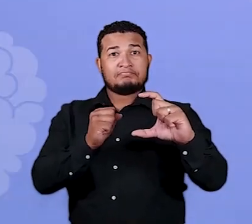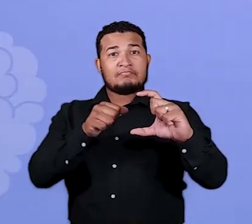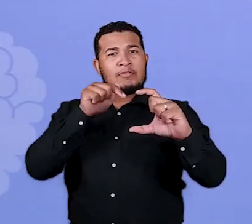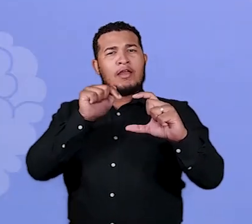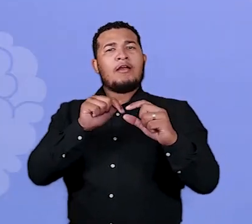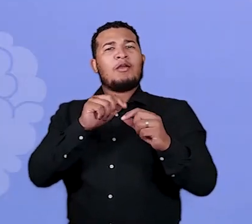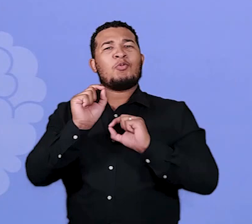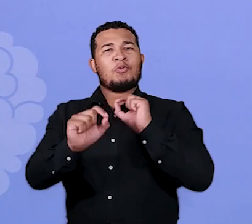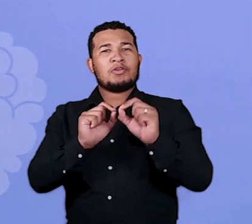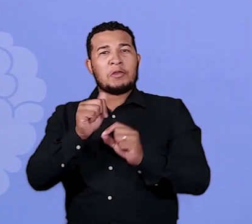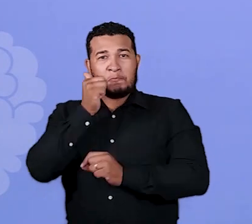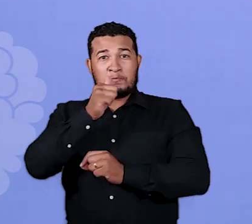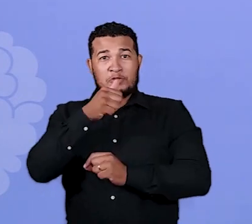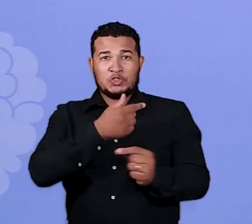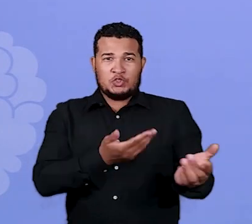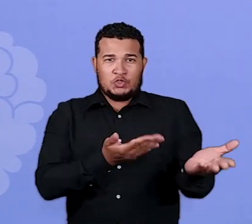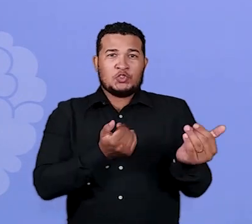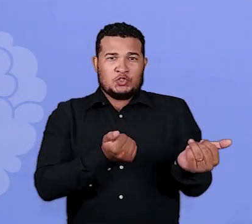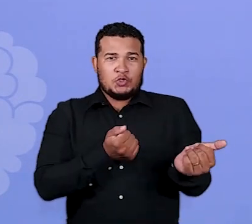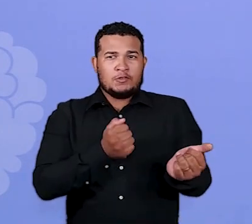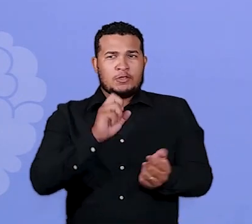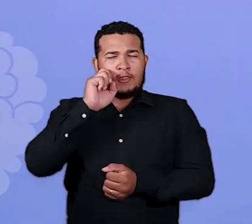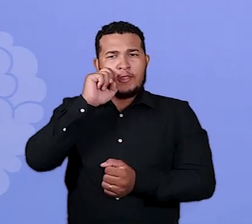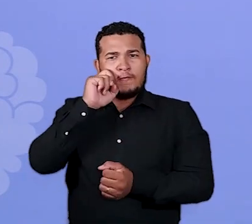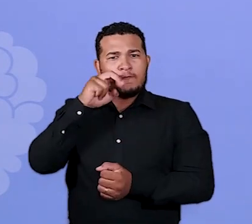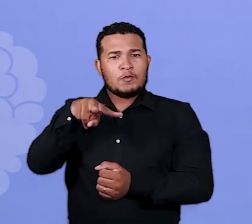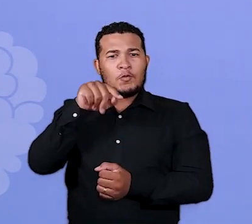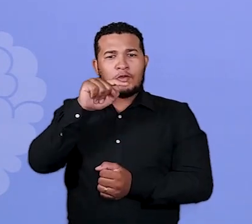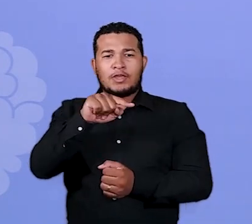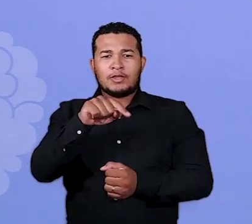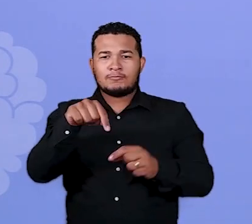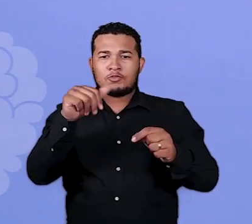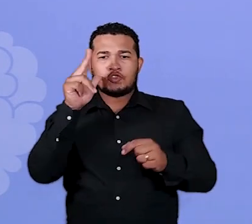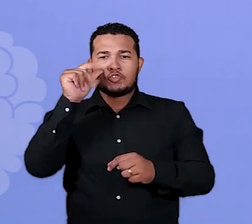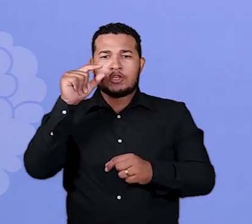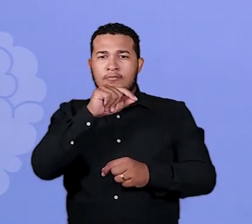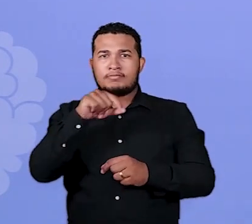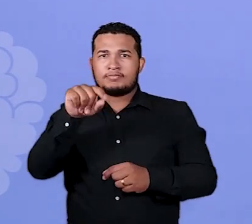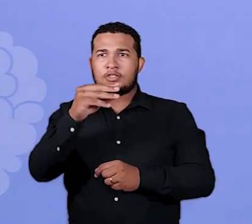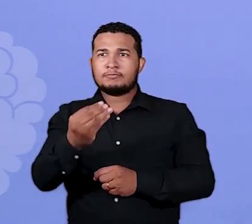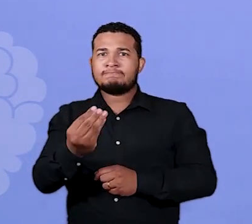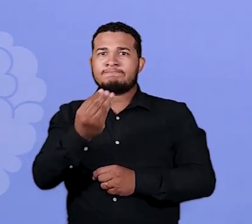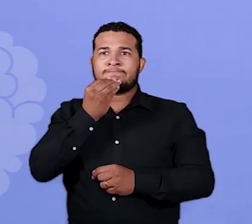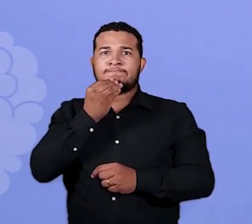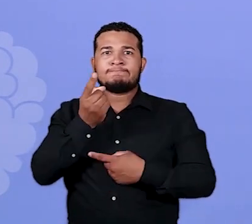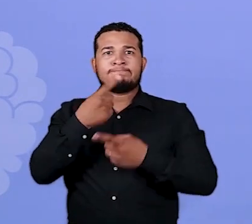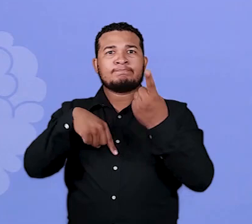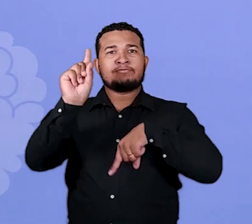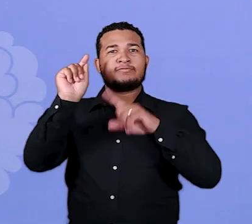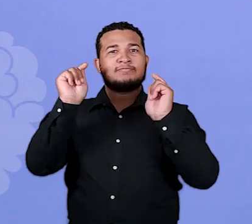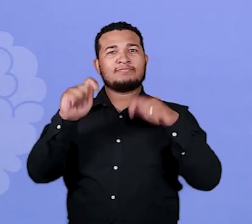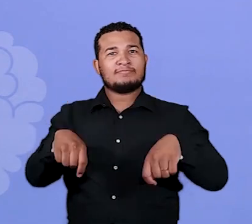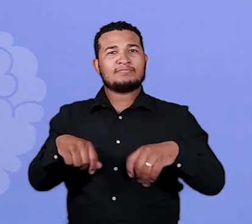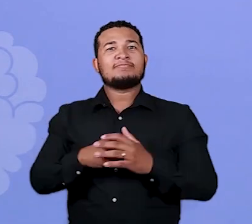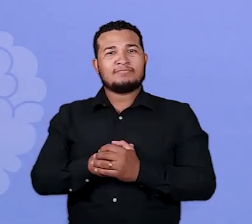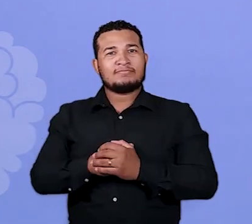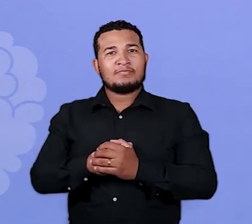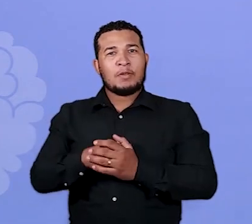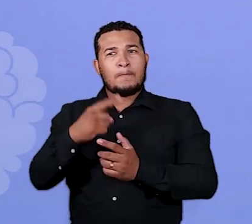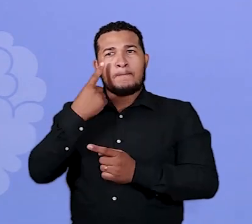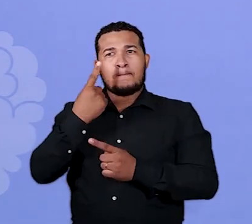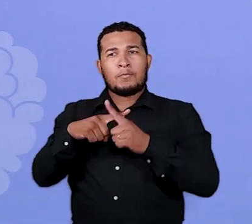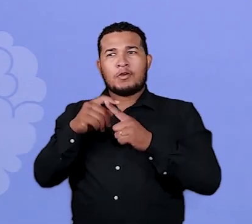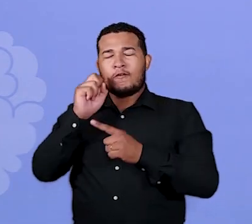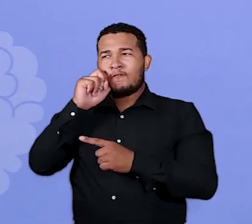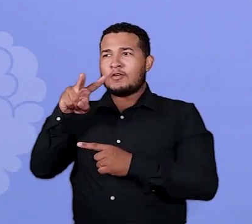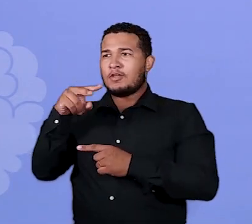cenário, ela via que ela tinha poucas oportunidades. Mas quando ela viu um jogo que a menor peça pode se tornar a peça mais